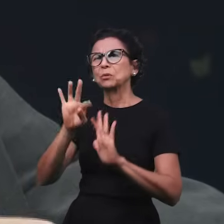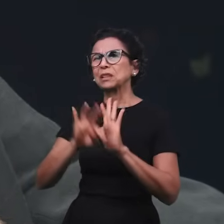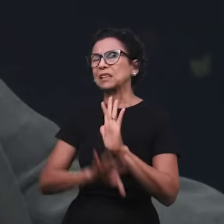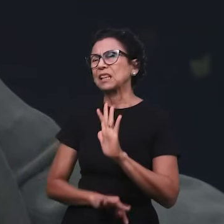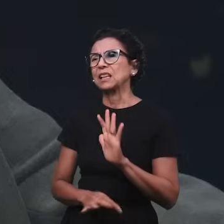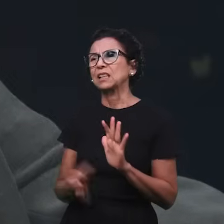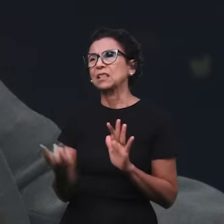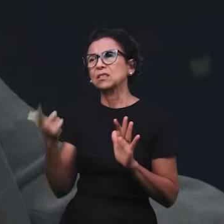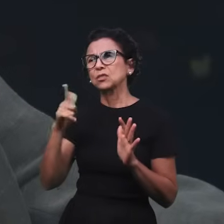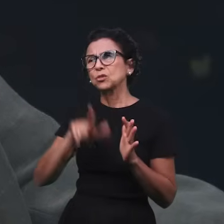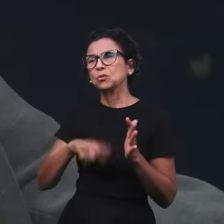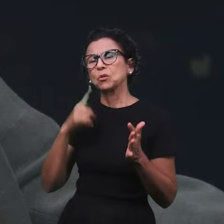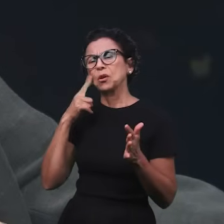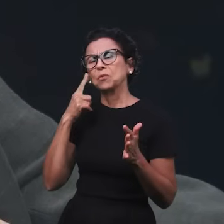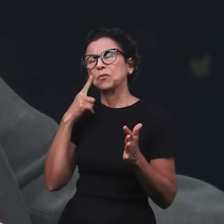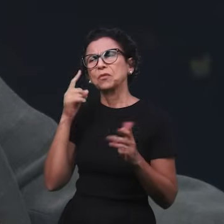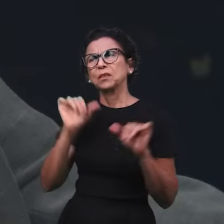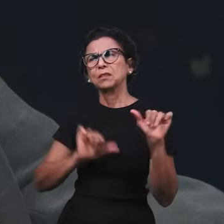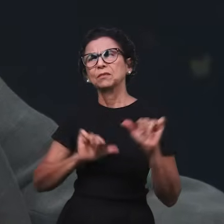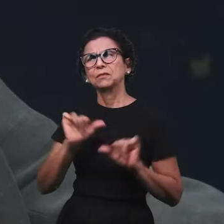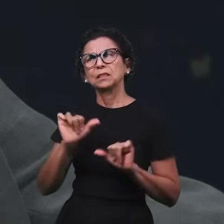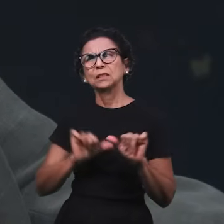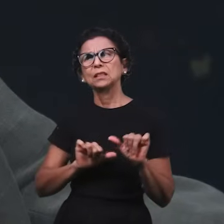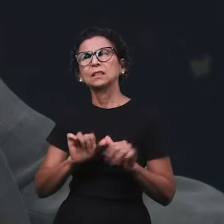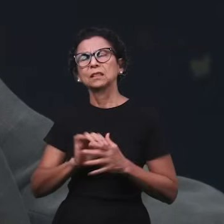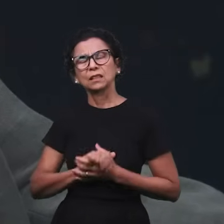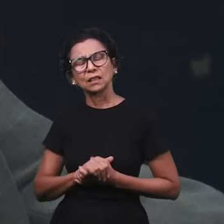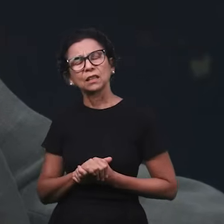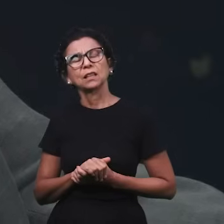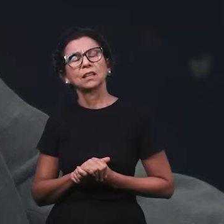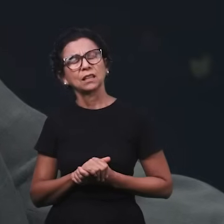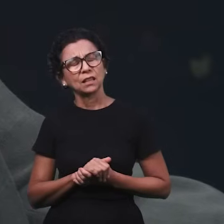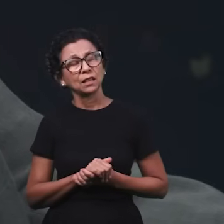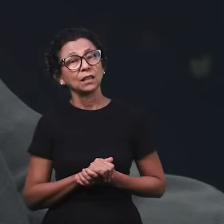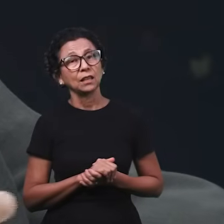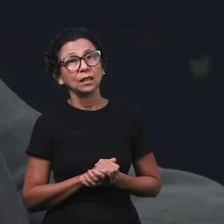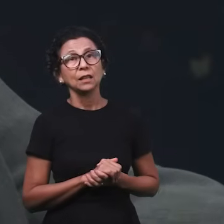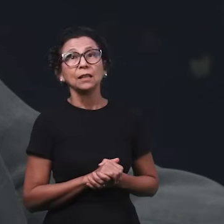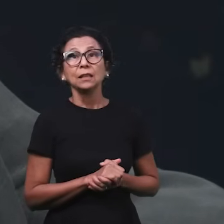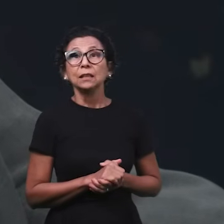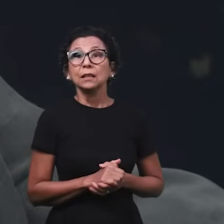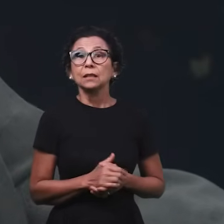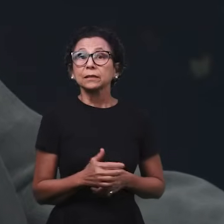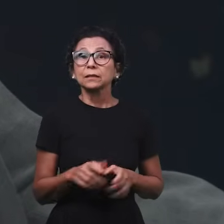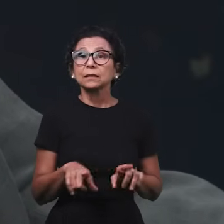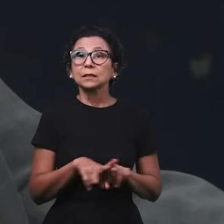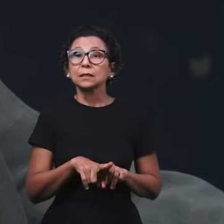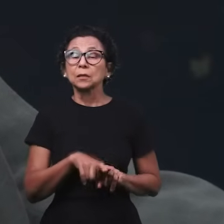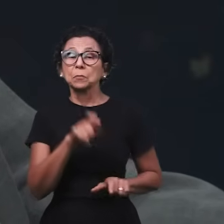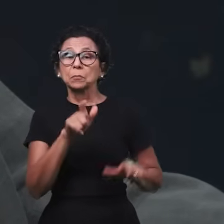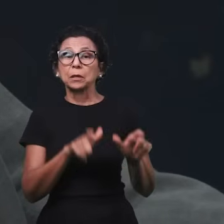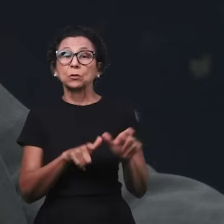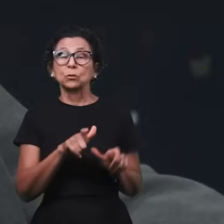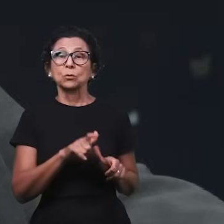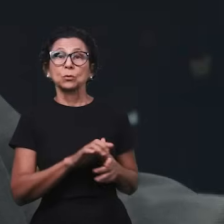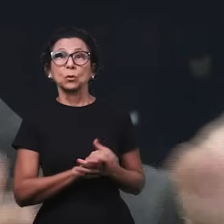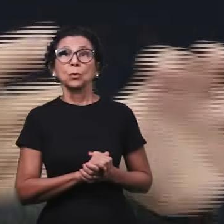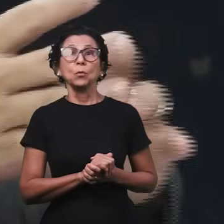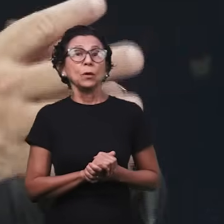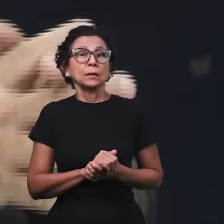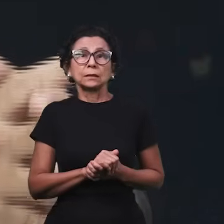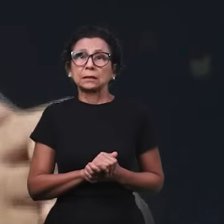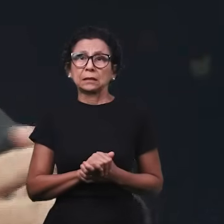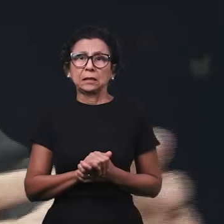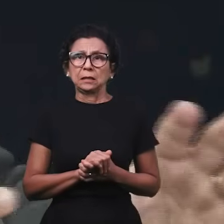precisa ser revisto. Há textos, inclusive, e pessoas que se dizem autoridades do assunto, que